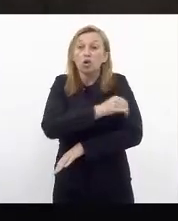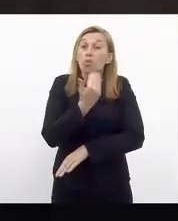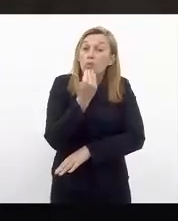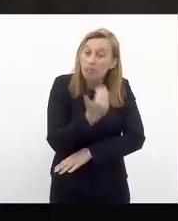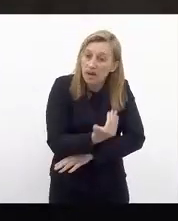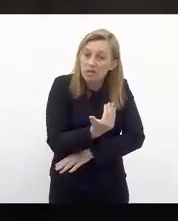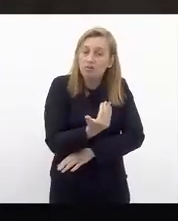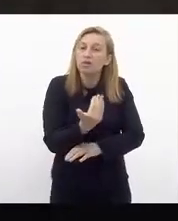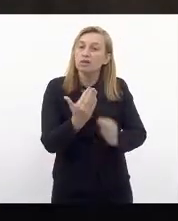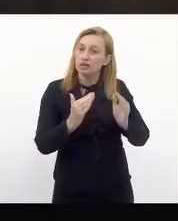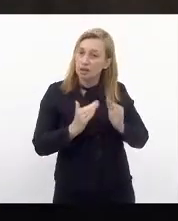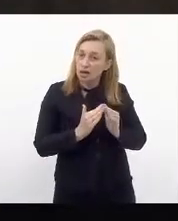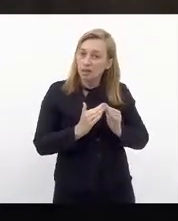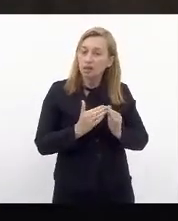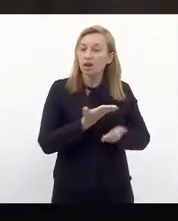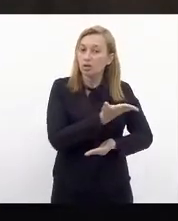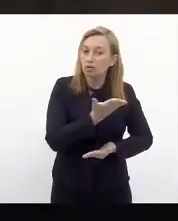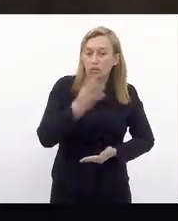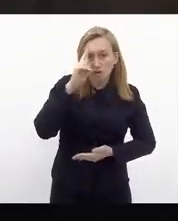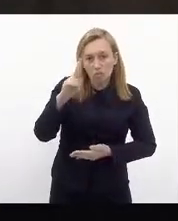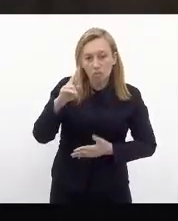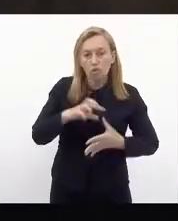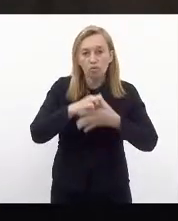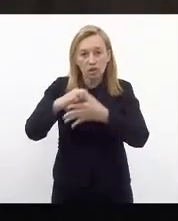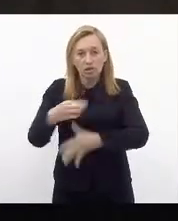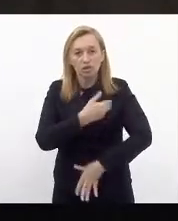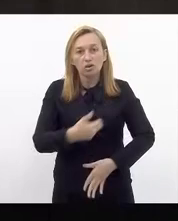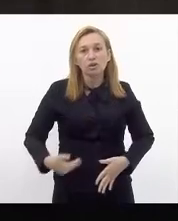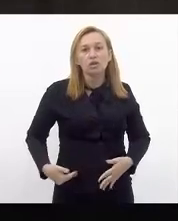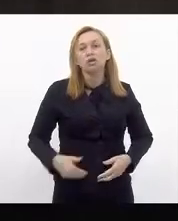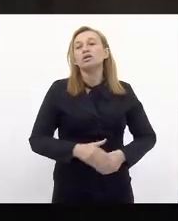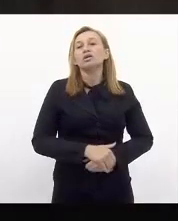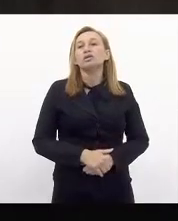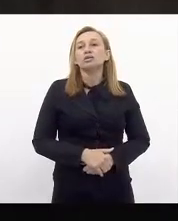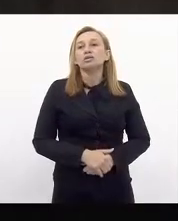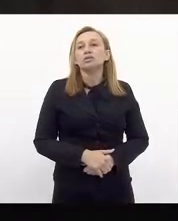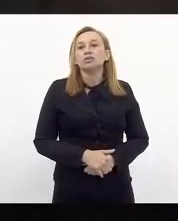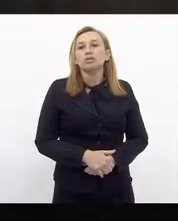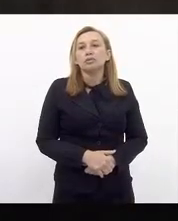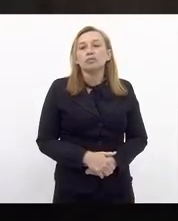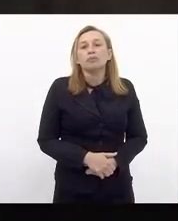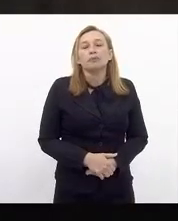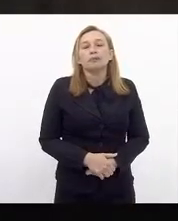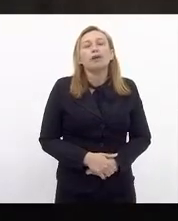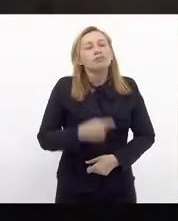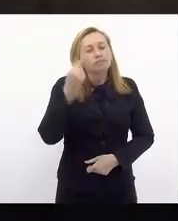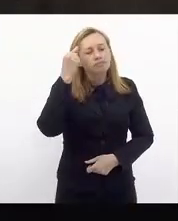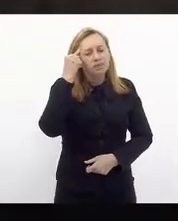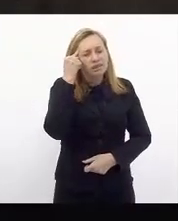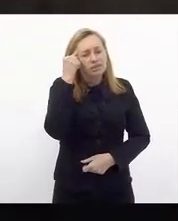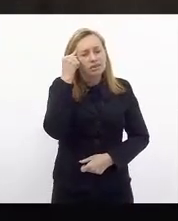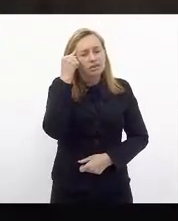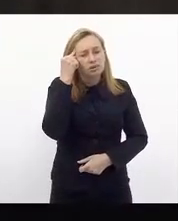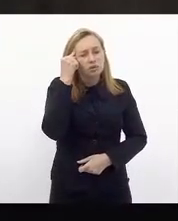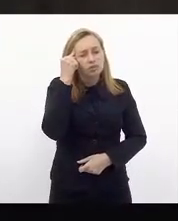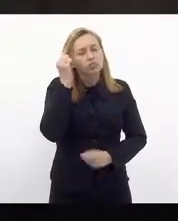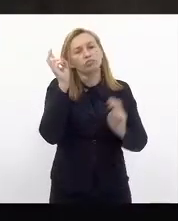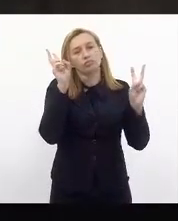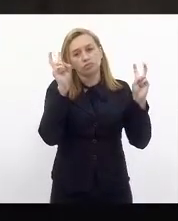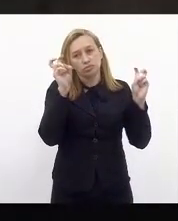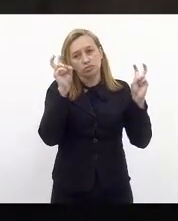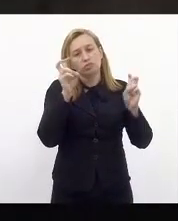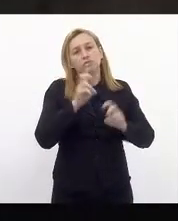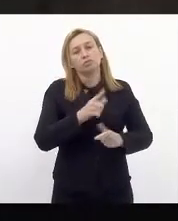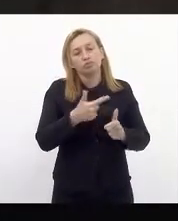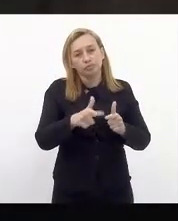peço a sua casa ao senhor como líder do governo que o senhor pense sobre esse